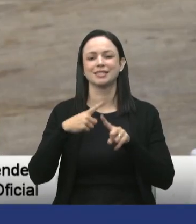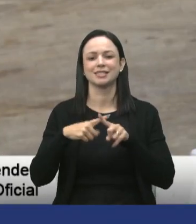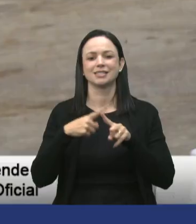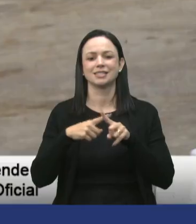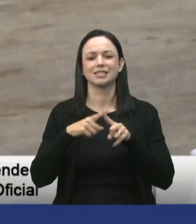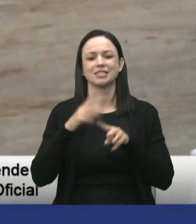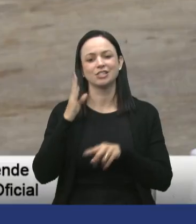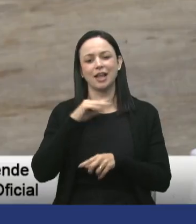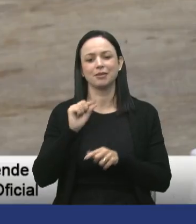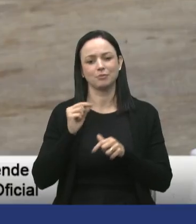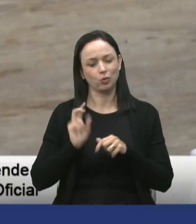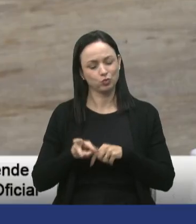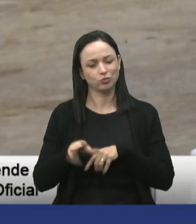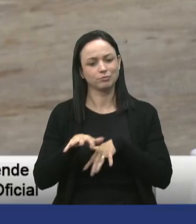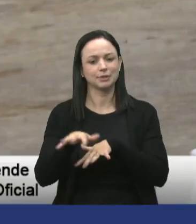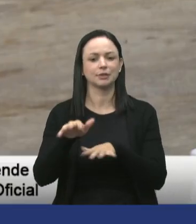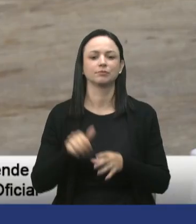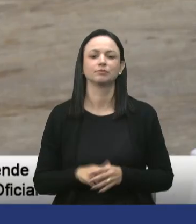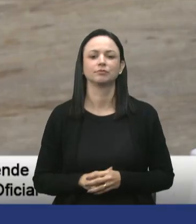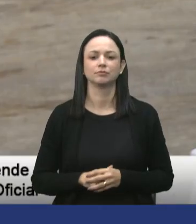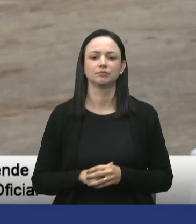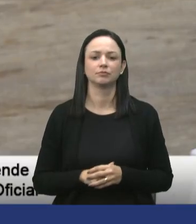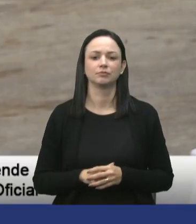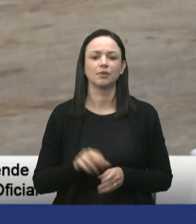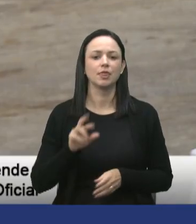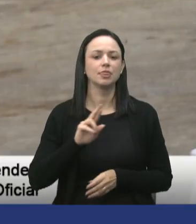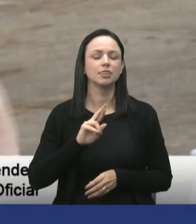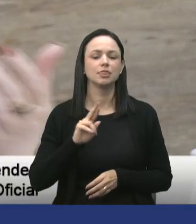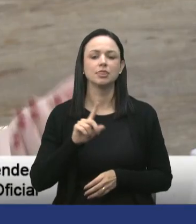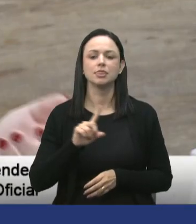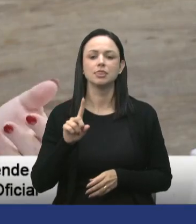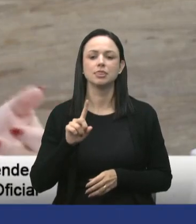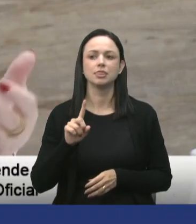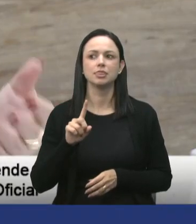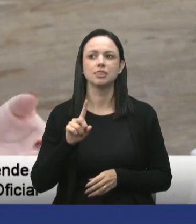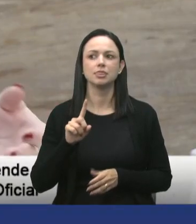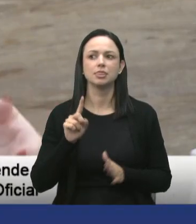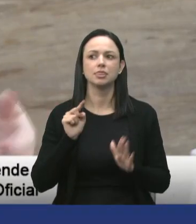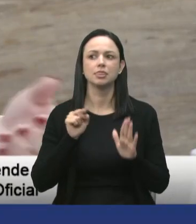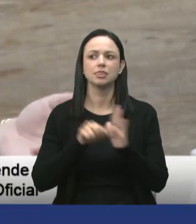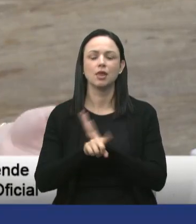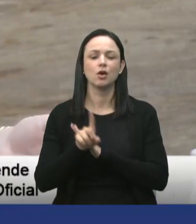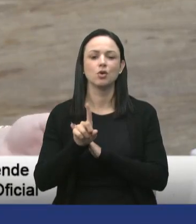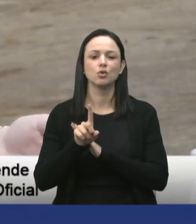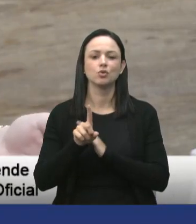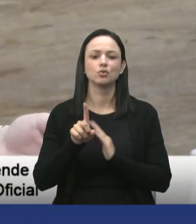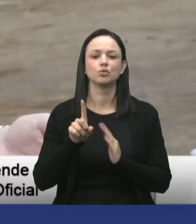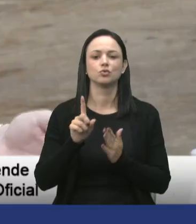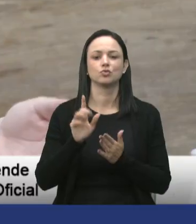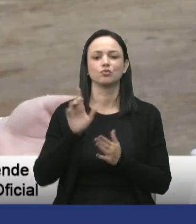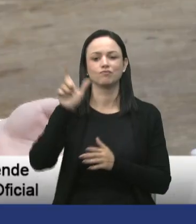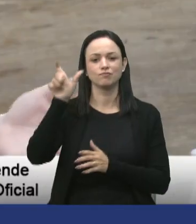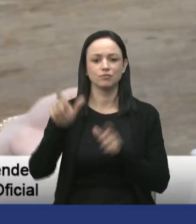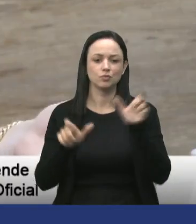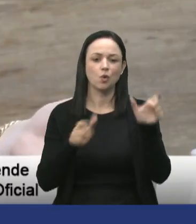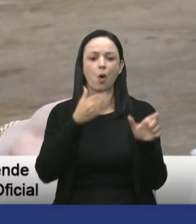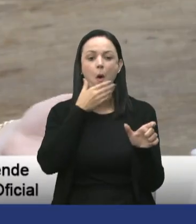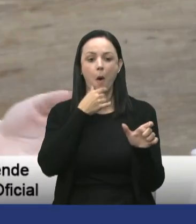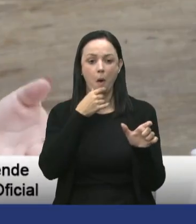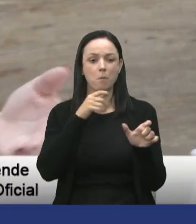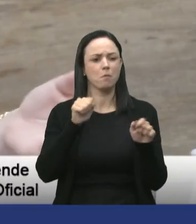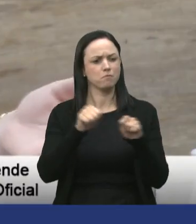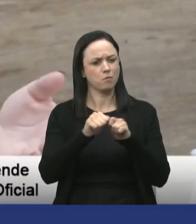de militar. Não se questiona o tamanho do feito de alguns homens jauenses, entre eles